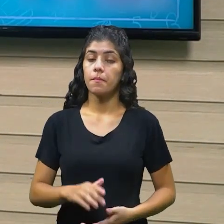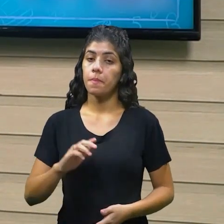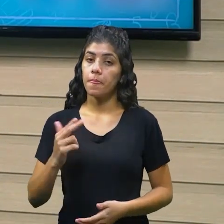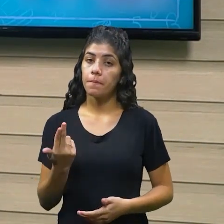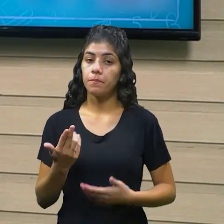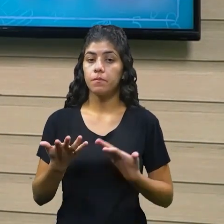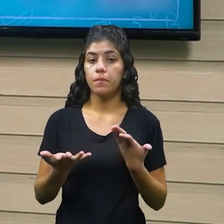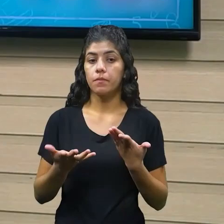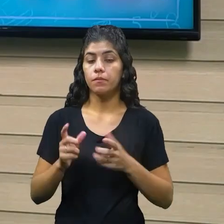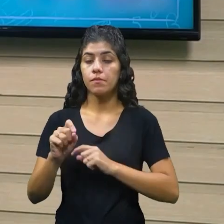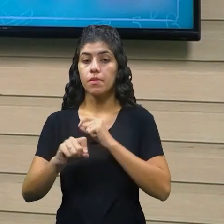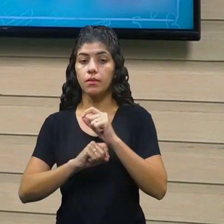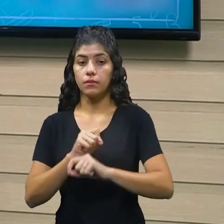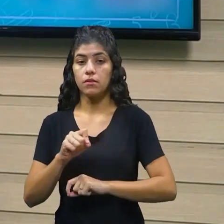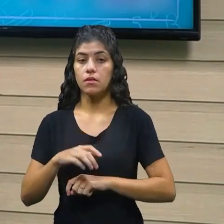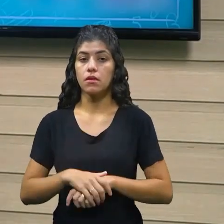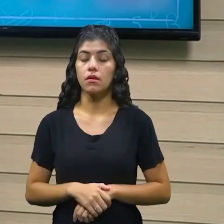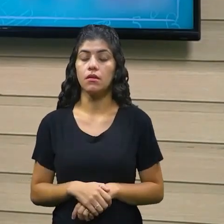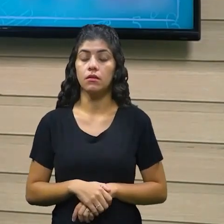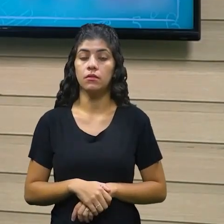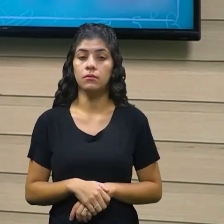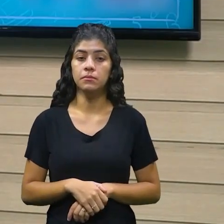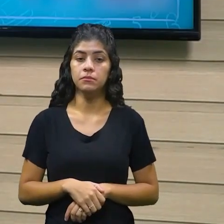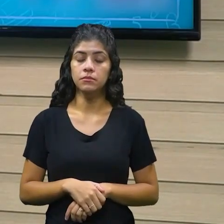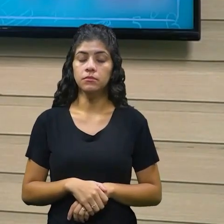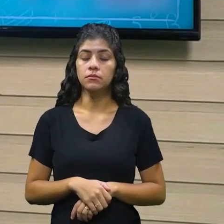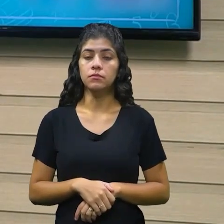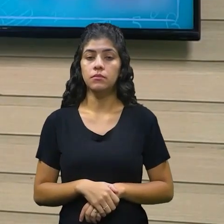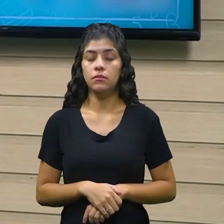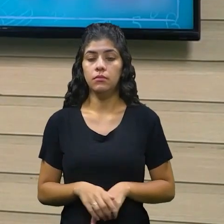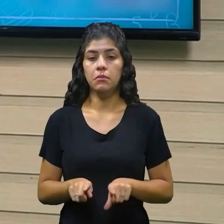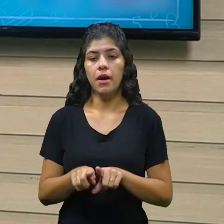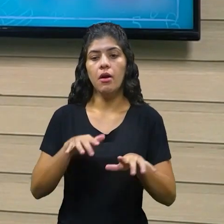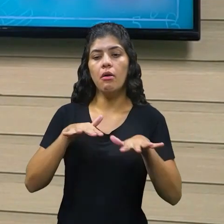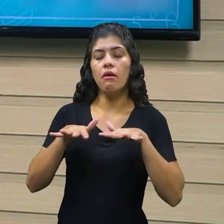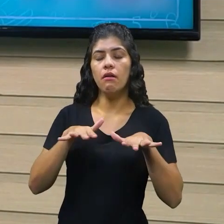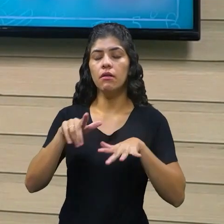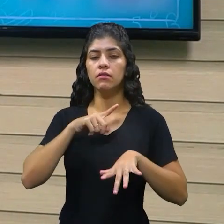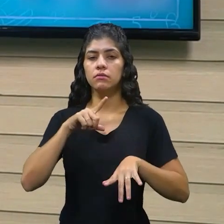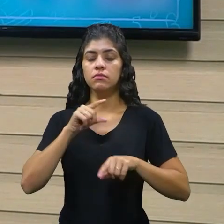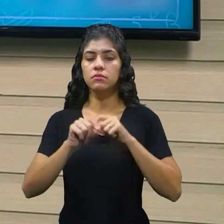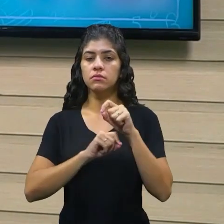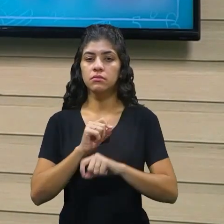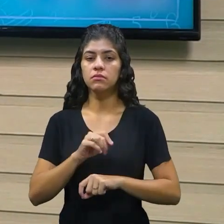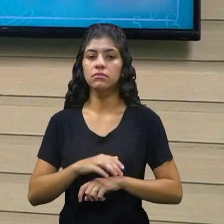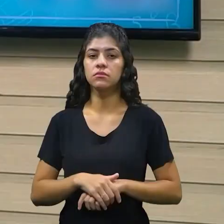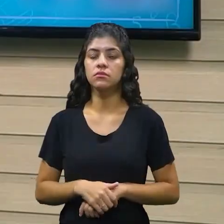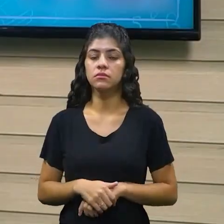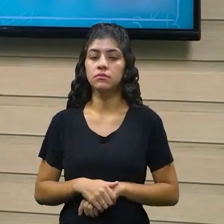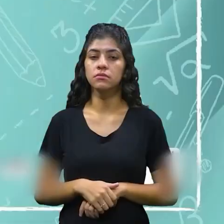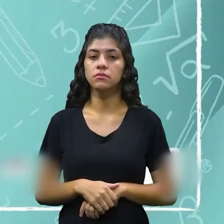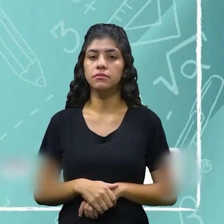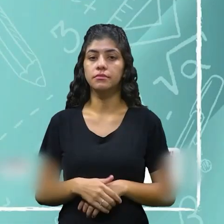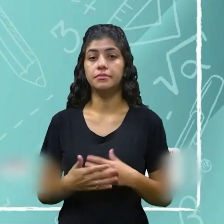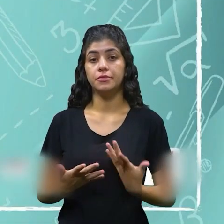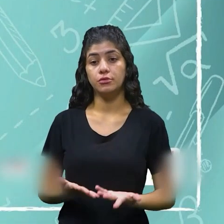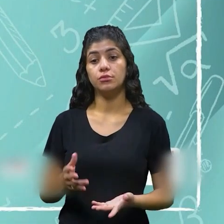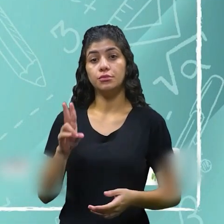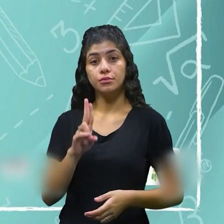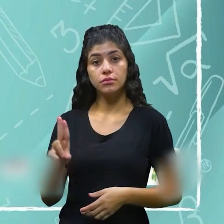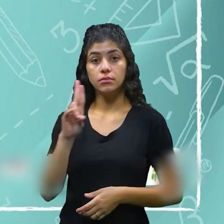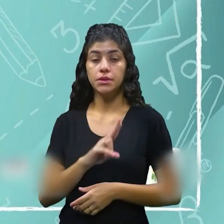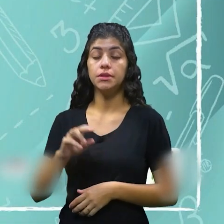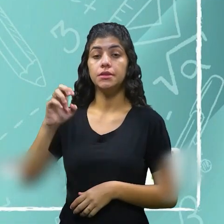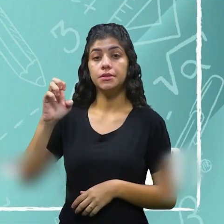movimento, que a gente já envolve aí a questão da cinemática. Então você tem ali o gasto energético. E esse